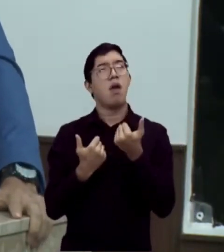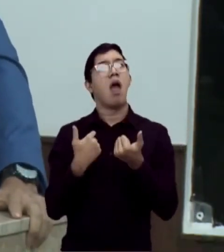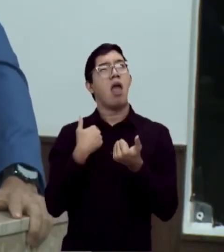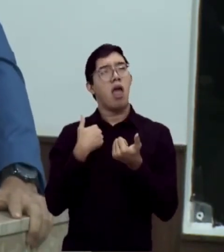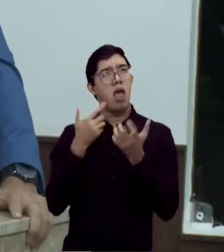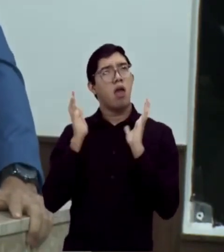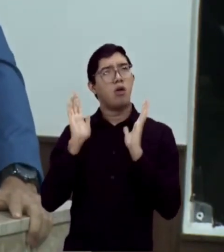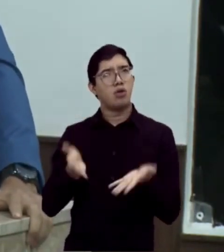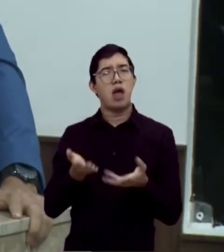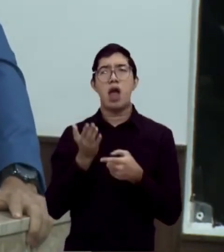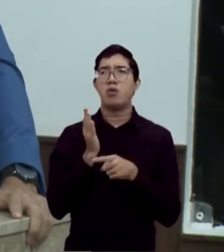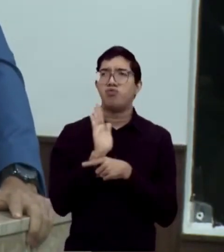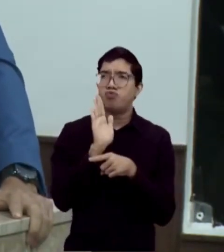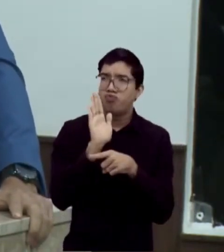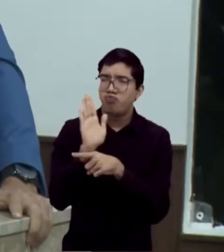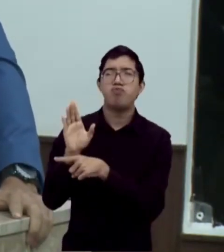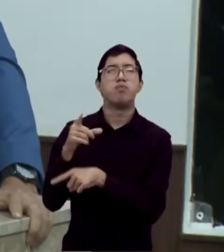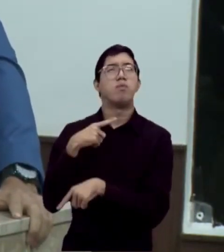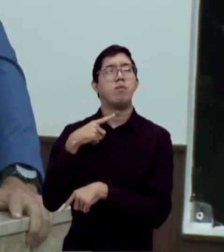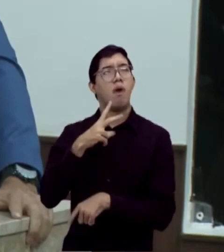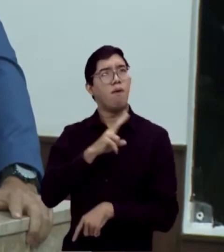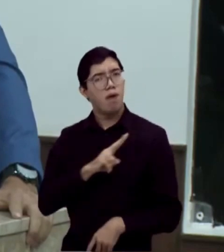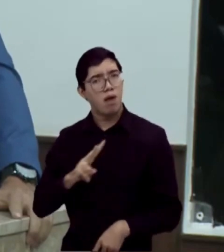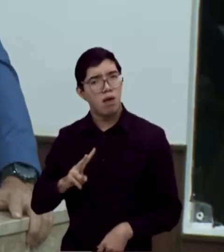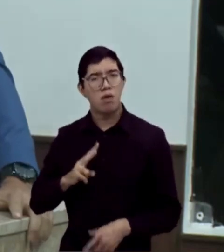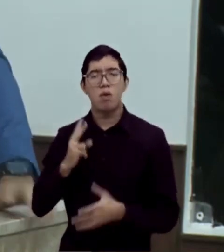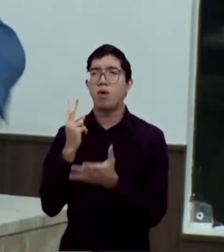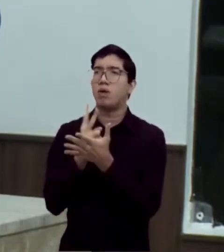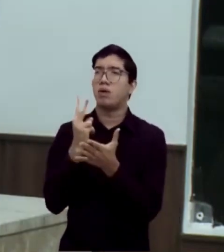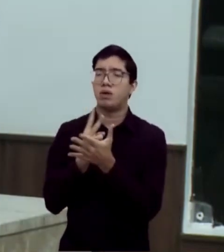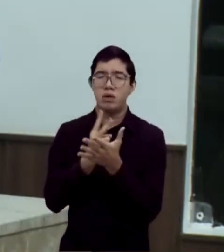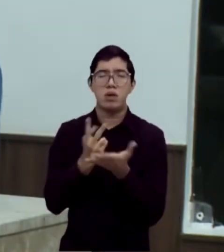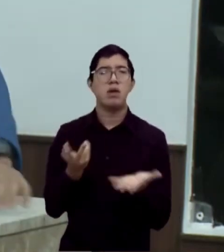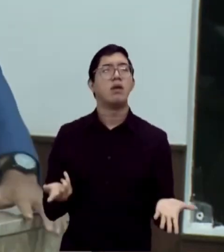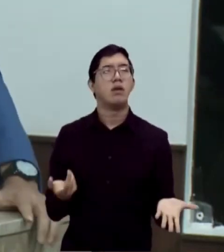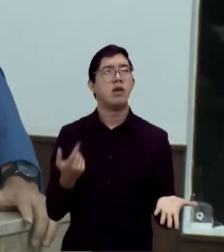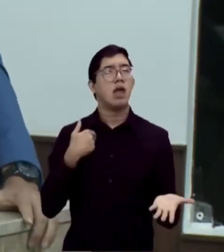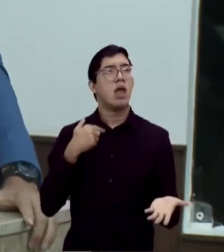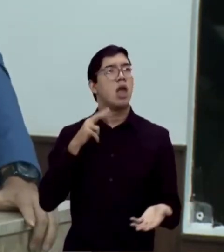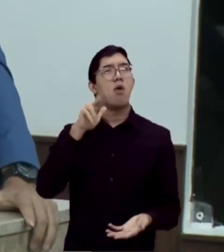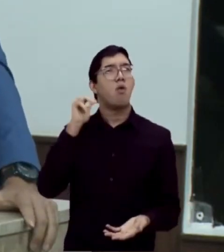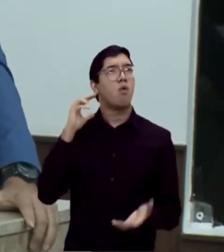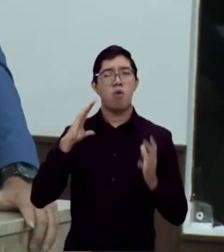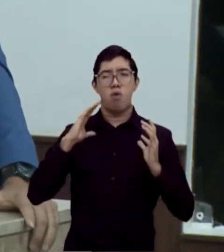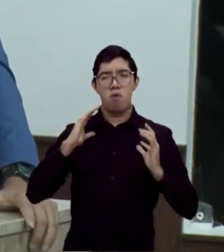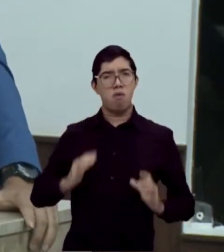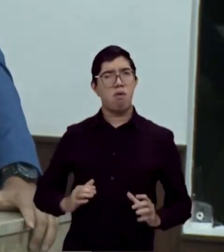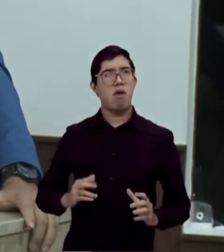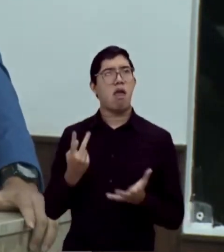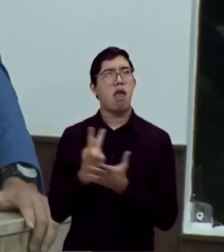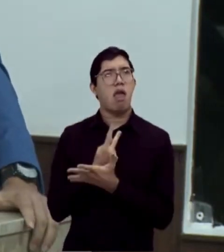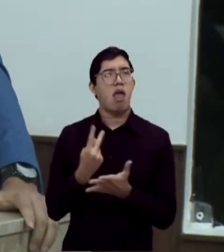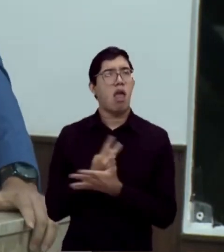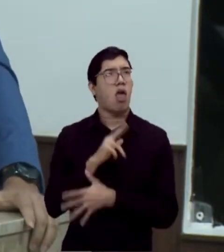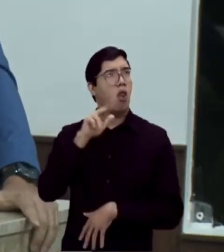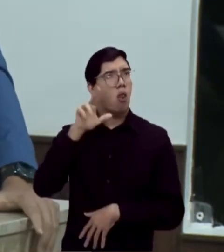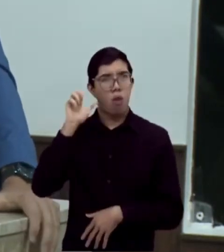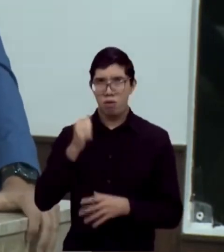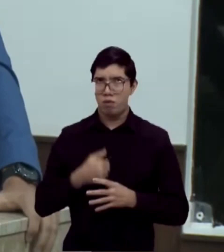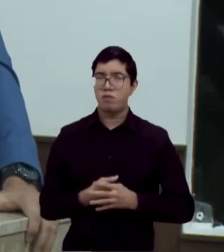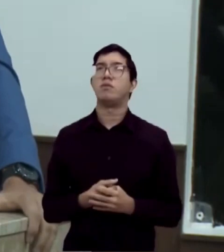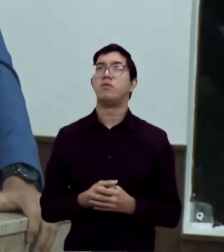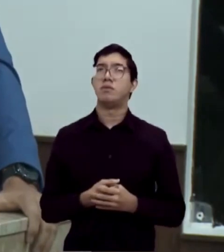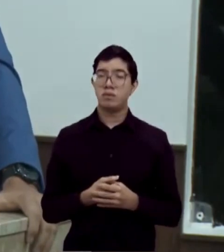vereador, procurei levar. Nunca fiz o contrário. Para concluir, vereador. Vou concluir. Nunca